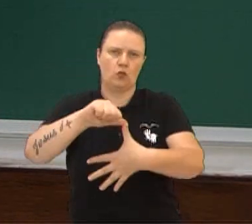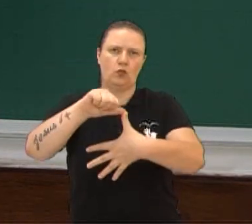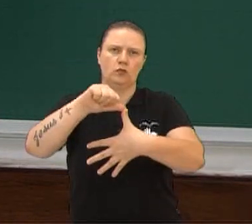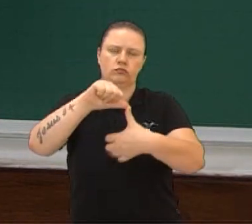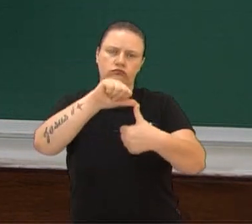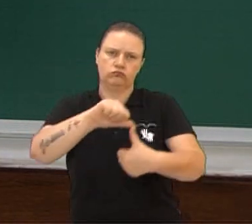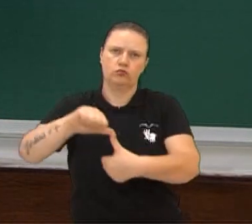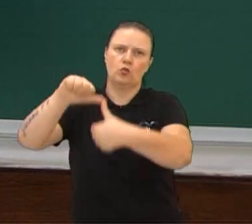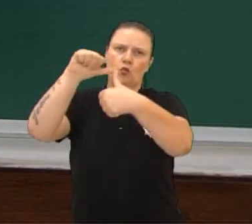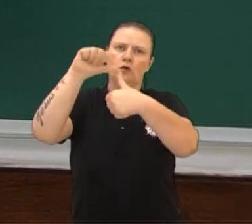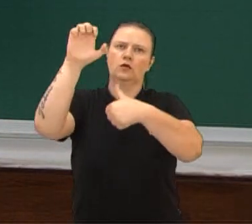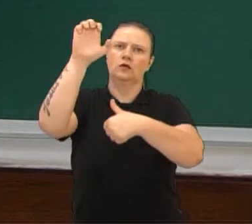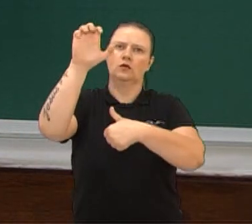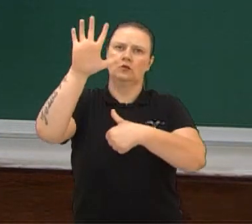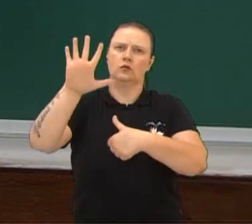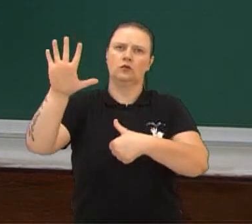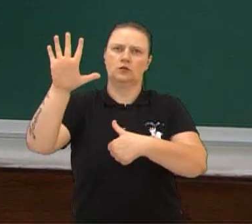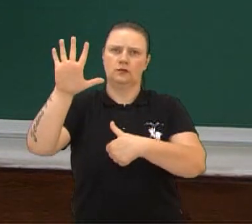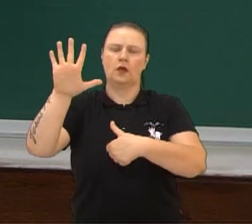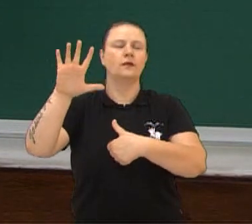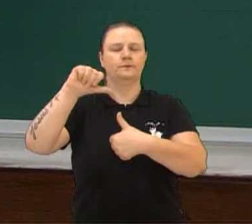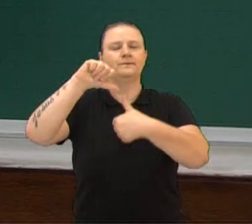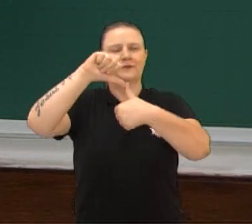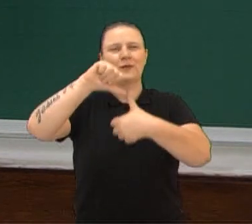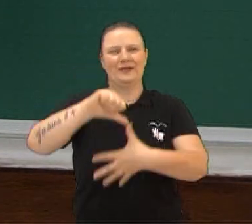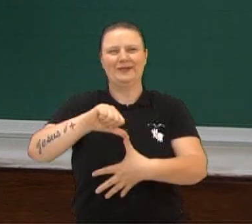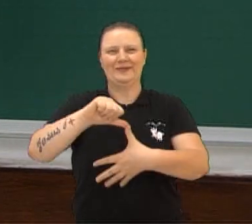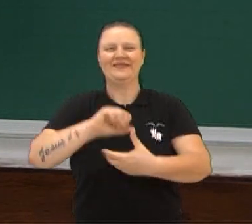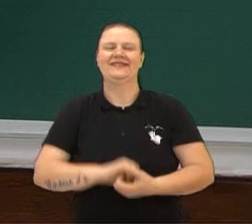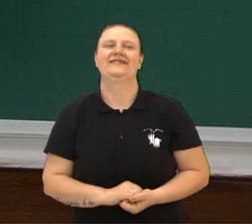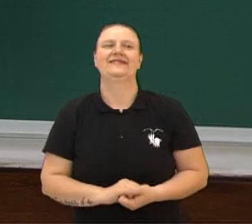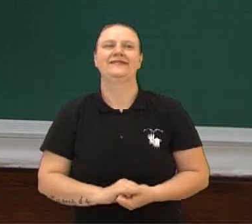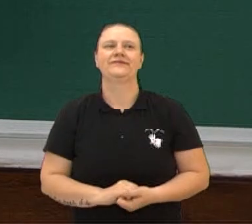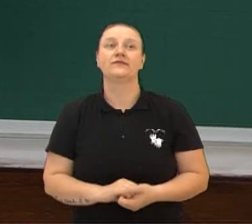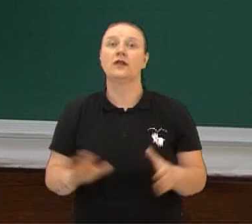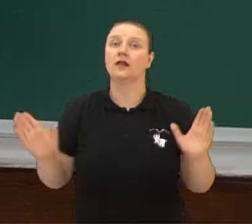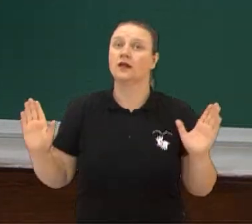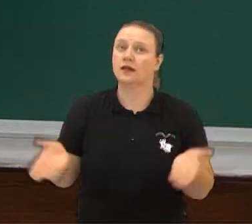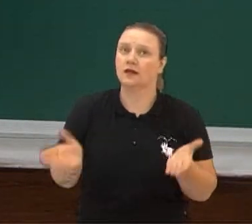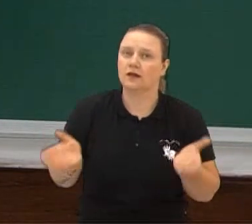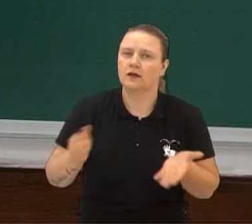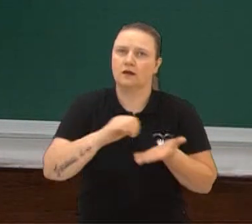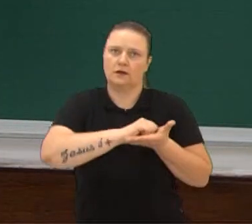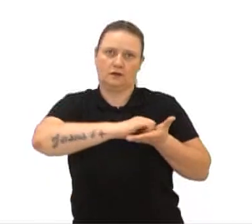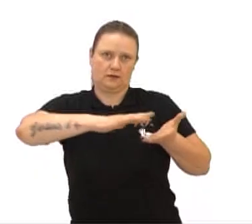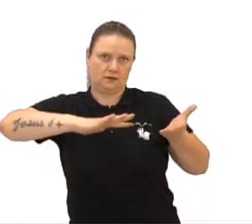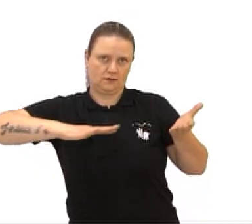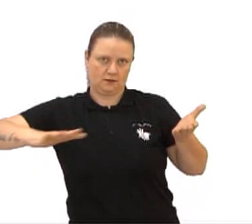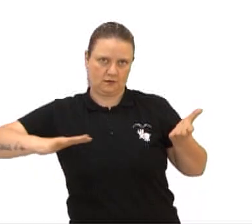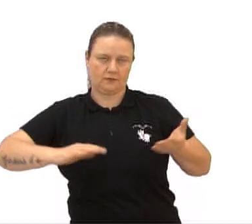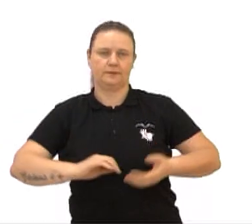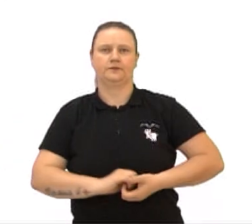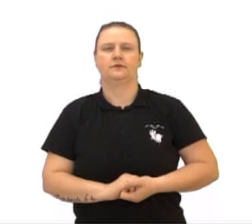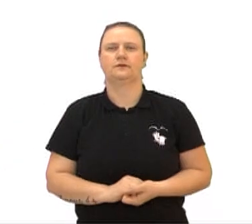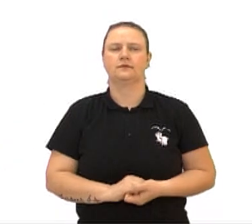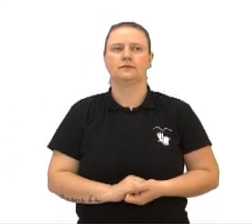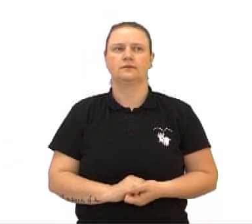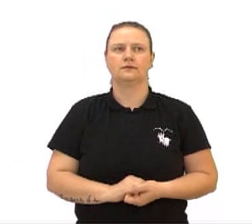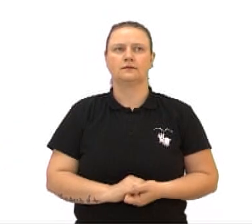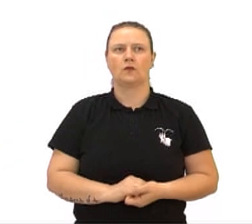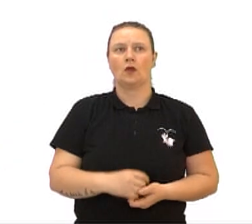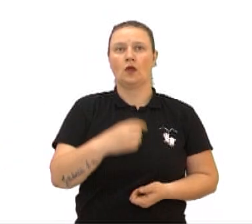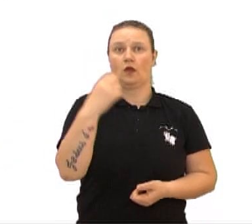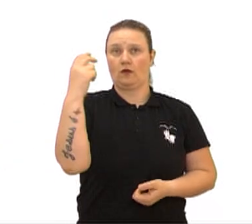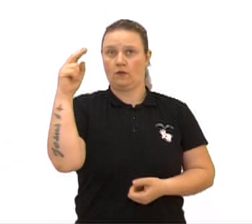Central e na América do Sul. Agora vamos fazer uma atividade. Señala V para